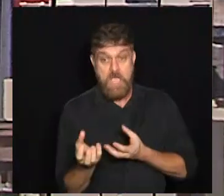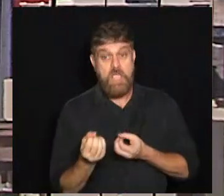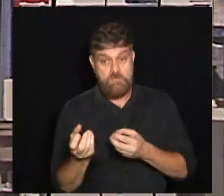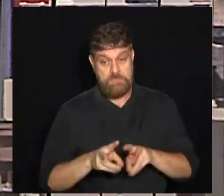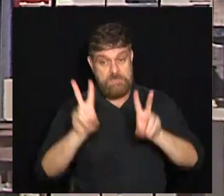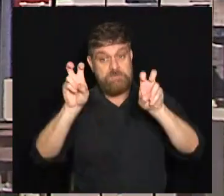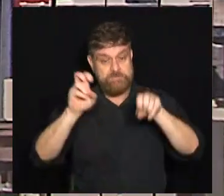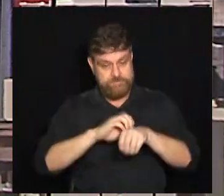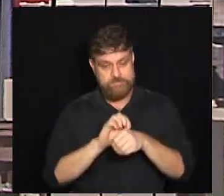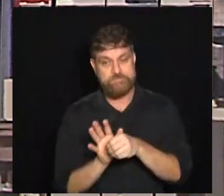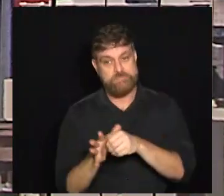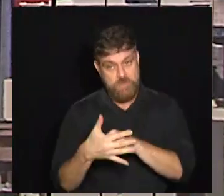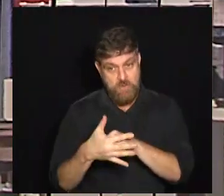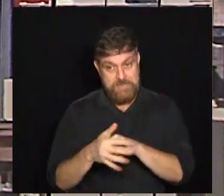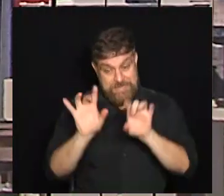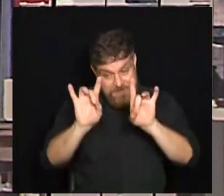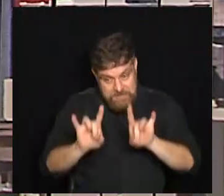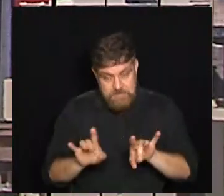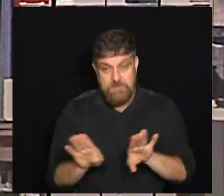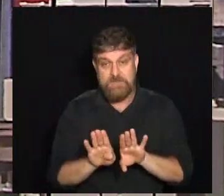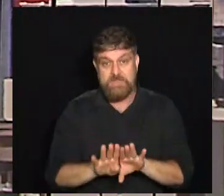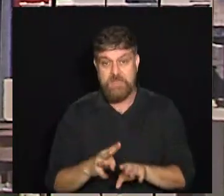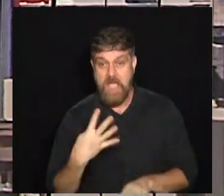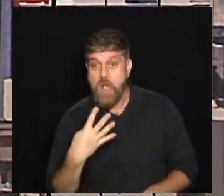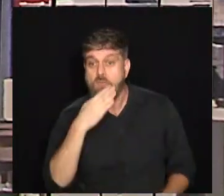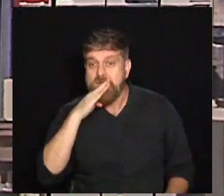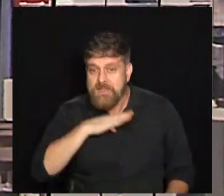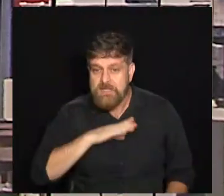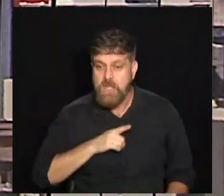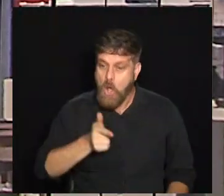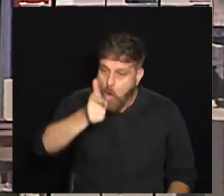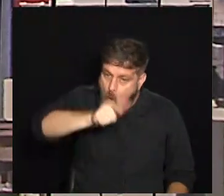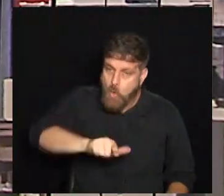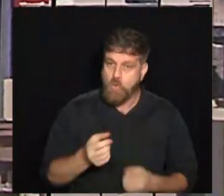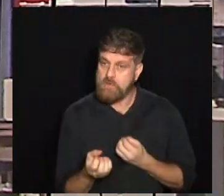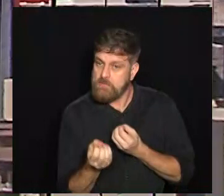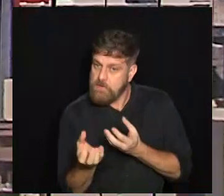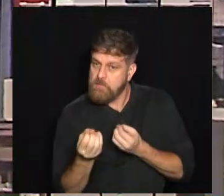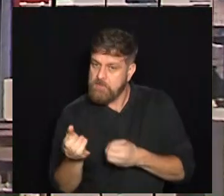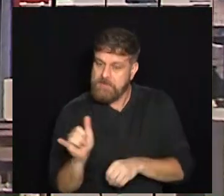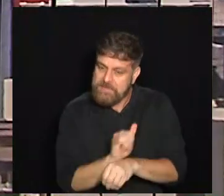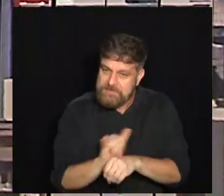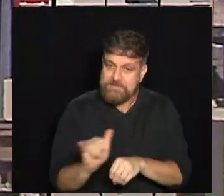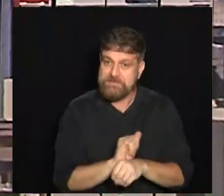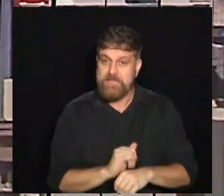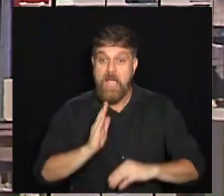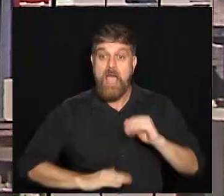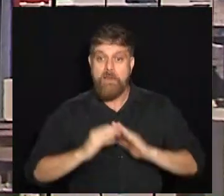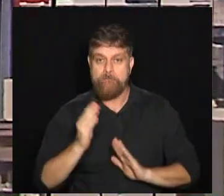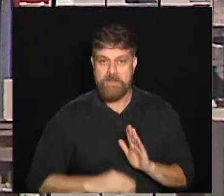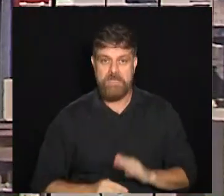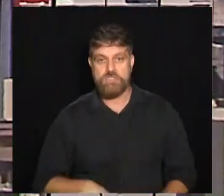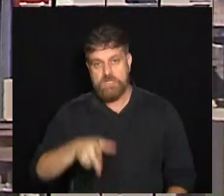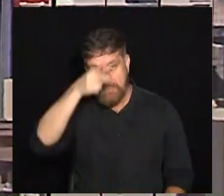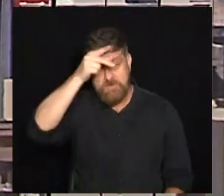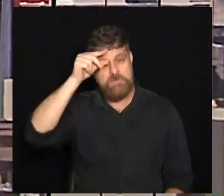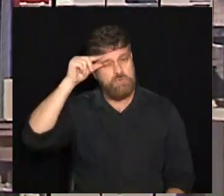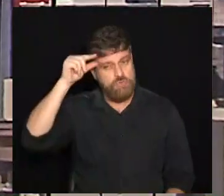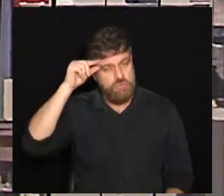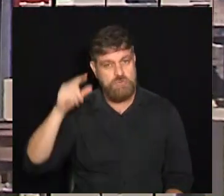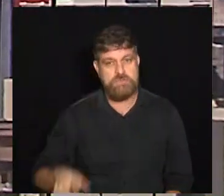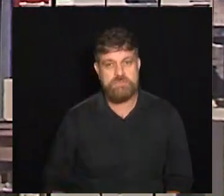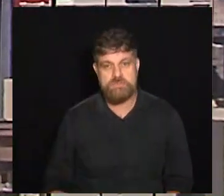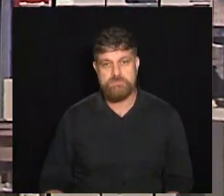Especial Coronavírus e também às 4 horas da tarde com mais medidas do governo Jonas Donizete, da Prefeitura aqui de